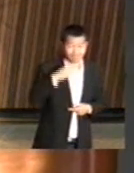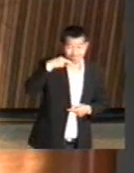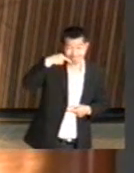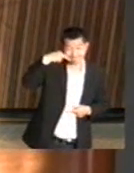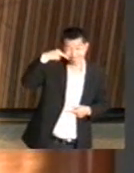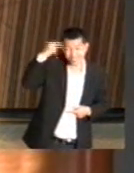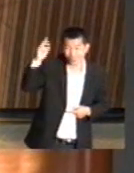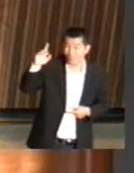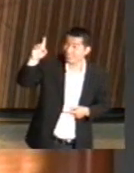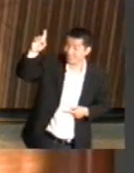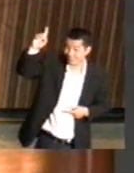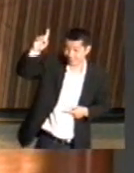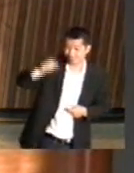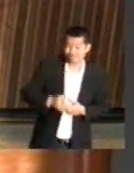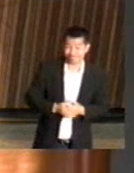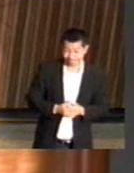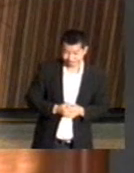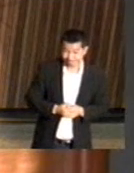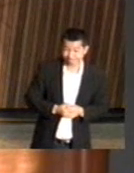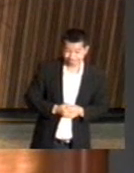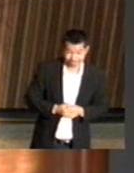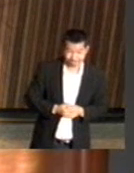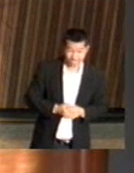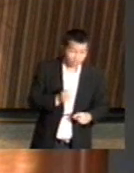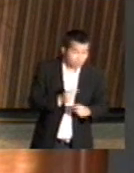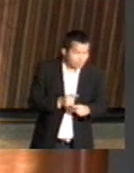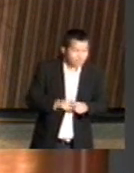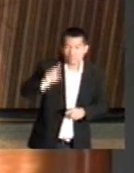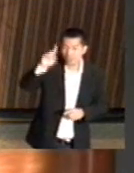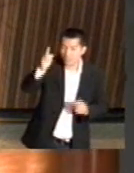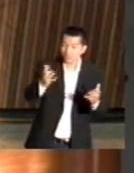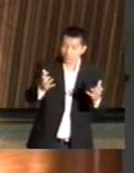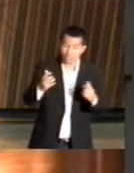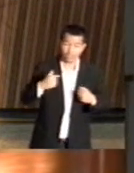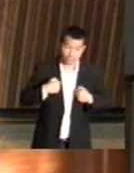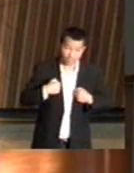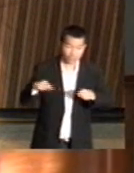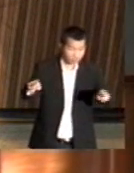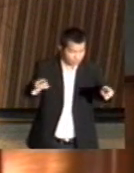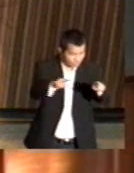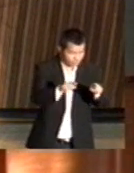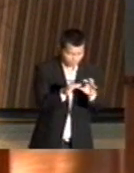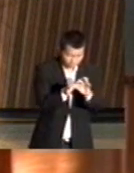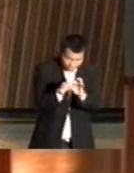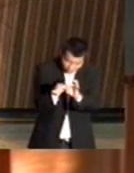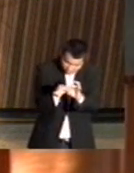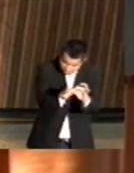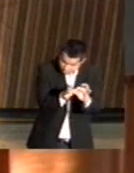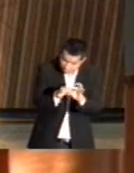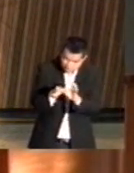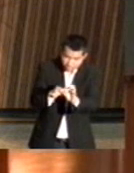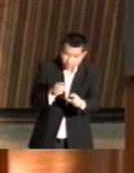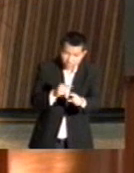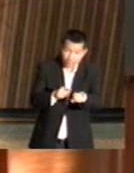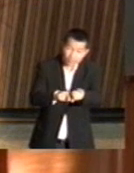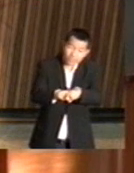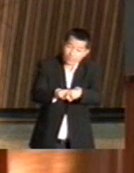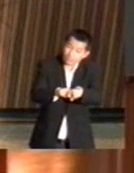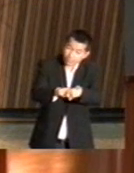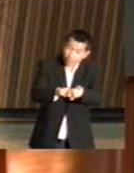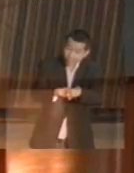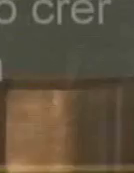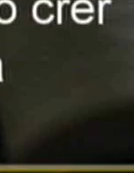de Cristo nessa terra. Olha só o que o Senhor Jesus vai ensinar em João 17.